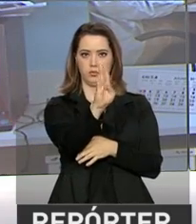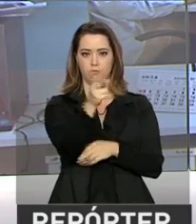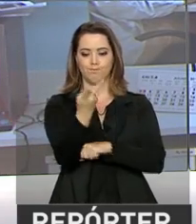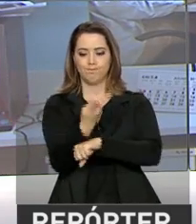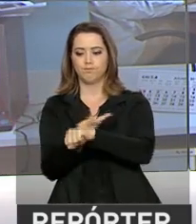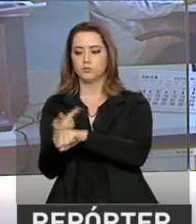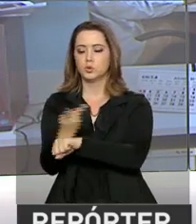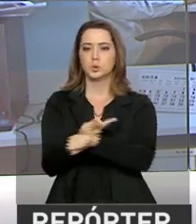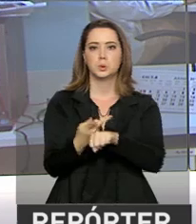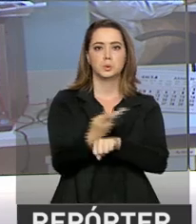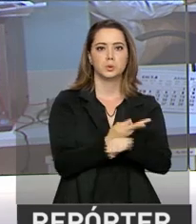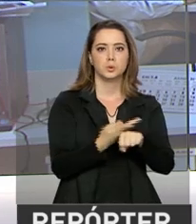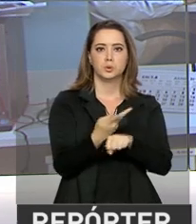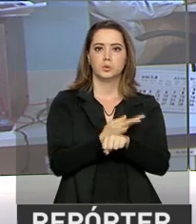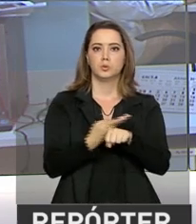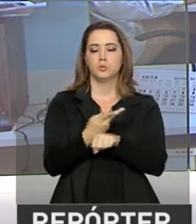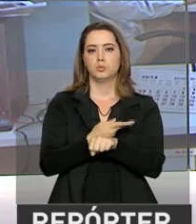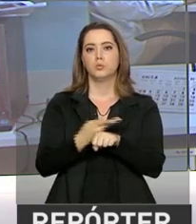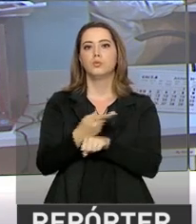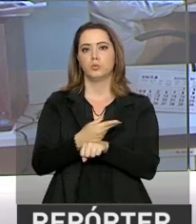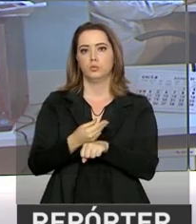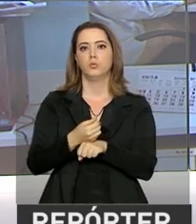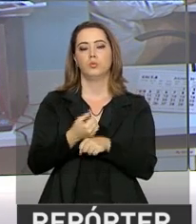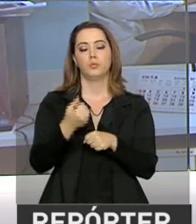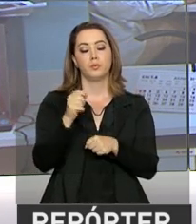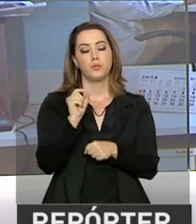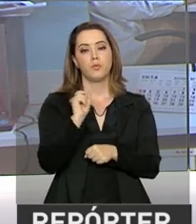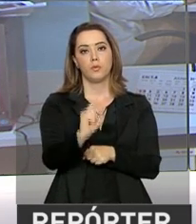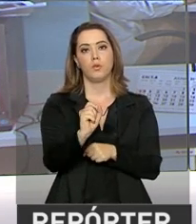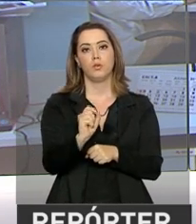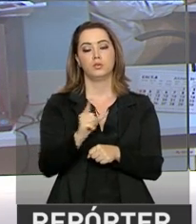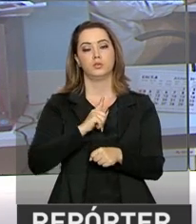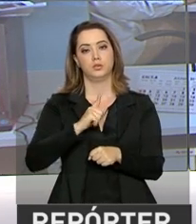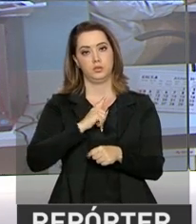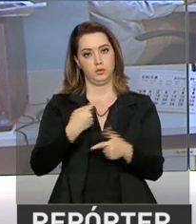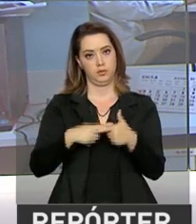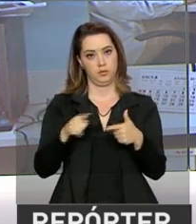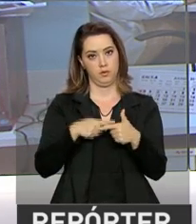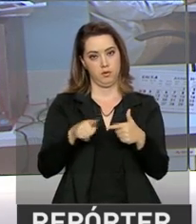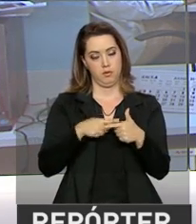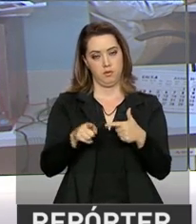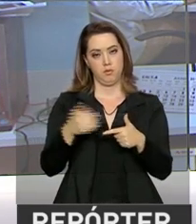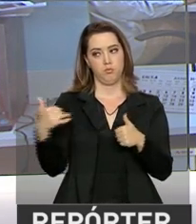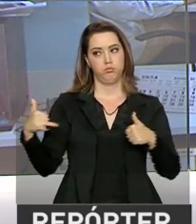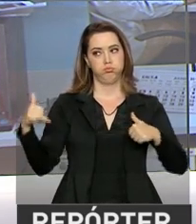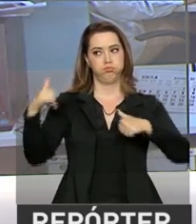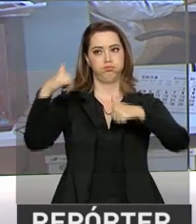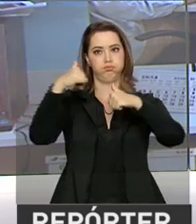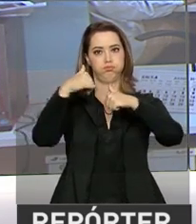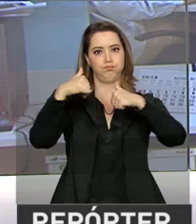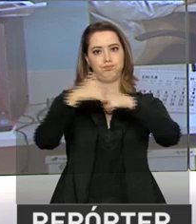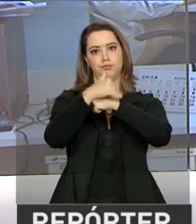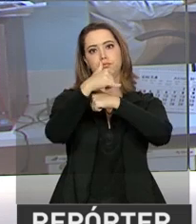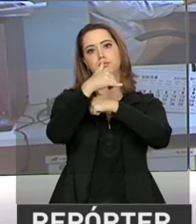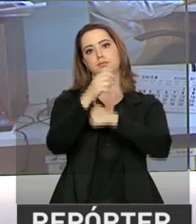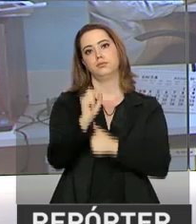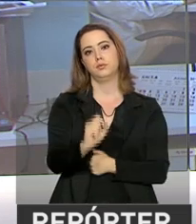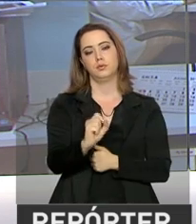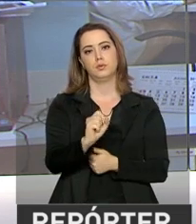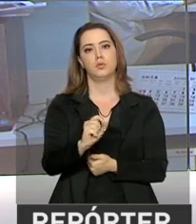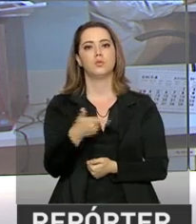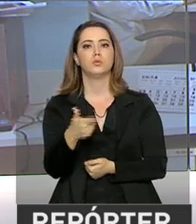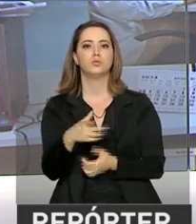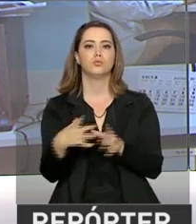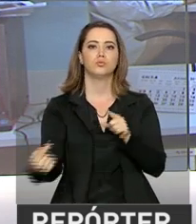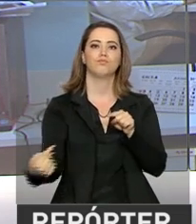manhã nada foi encontrado. A nota esclarece que as aeronaves envolvidas não tinham conexão com a segurança dos Jogos Olímpicos. Segundo